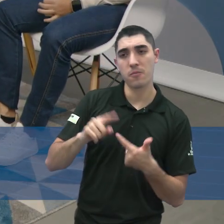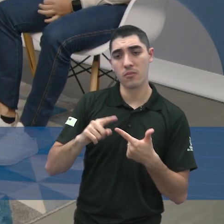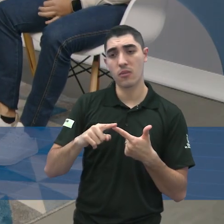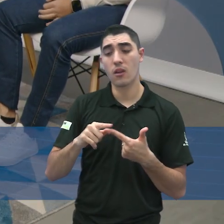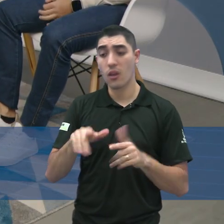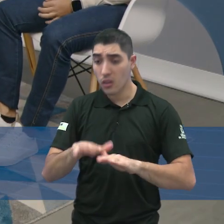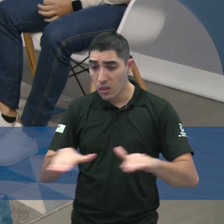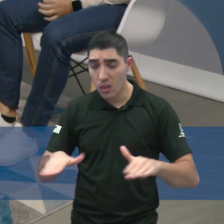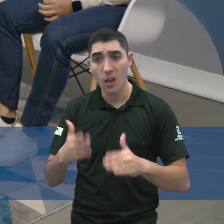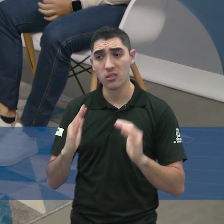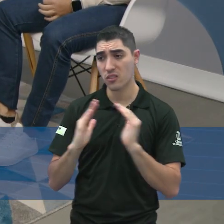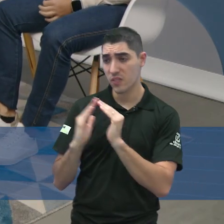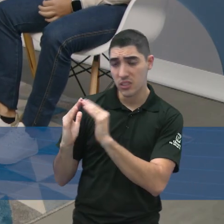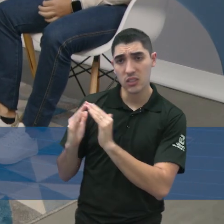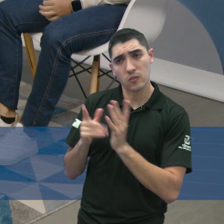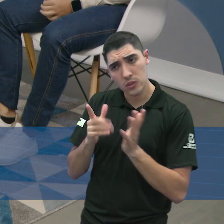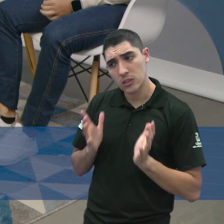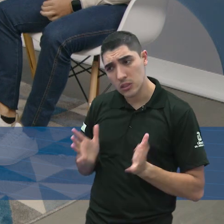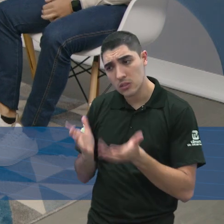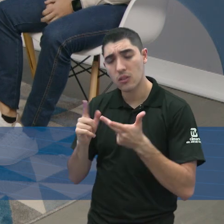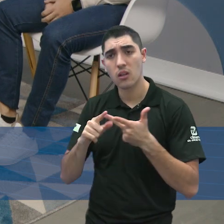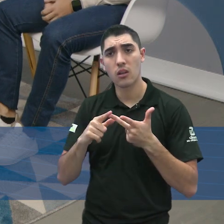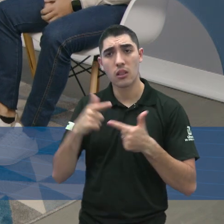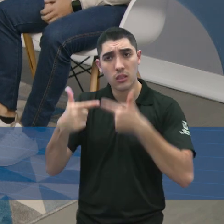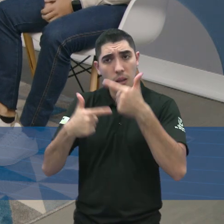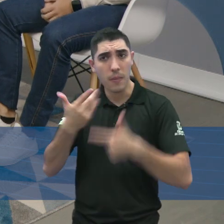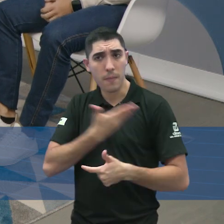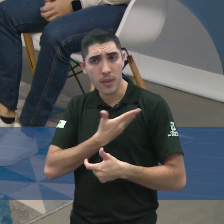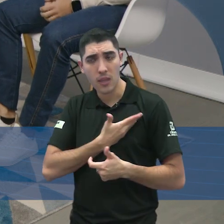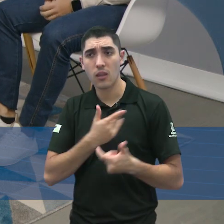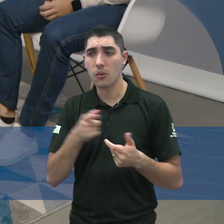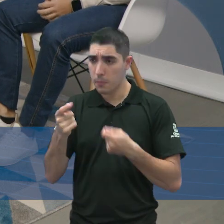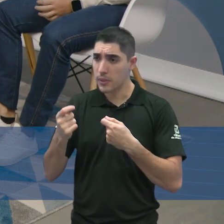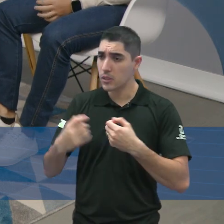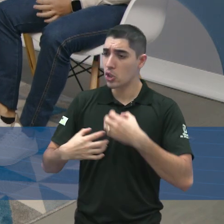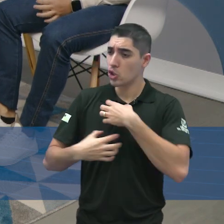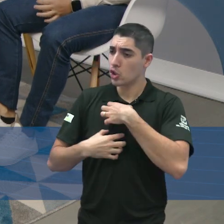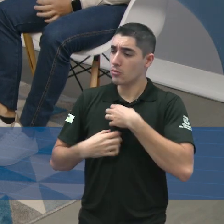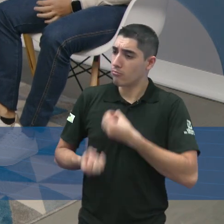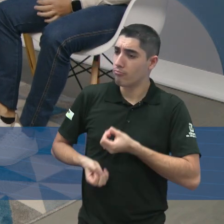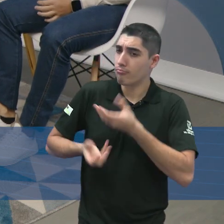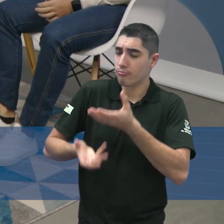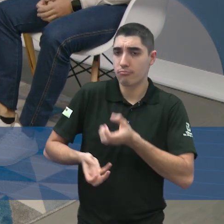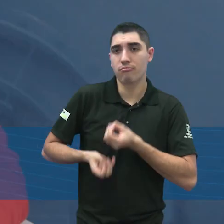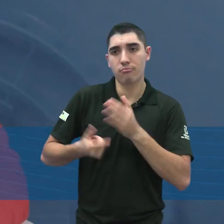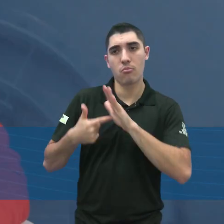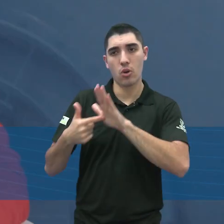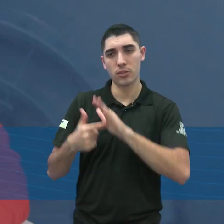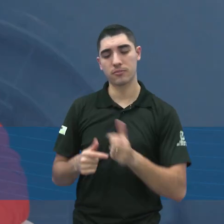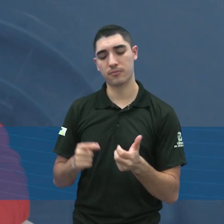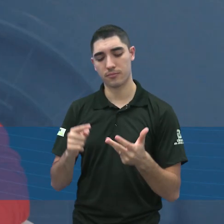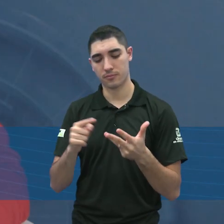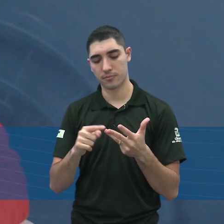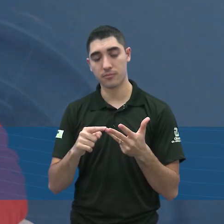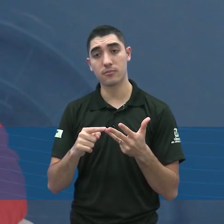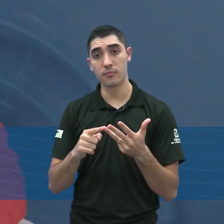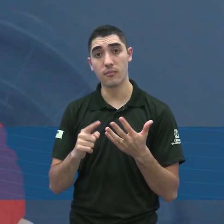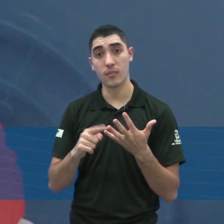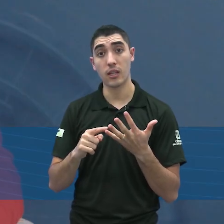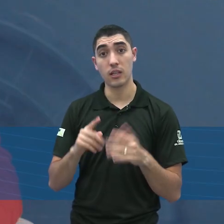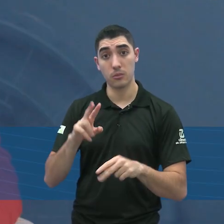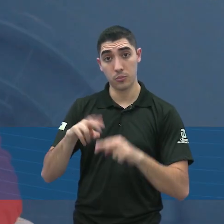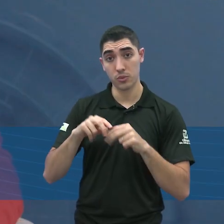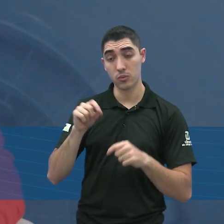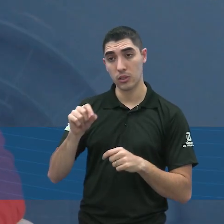seja criança, seja um vizinho, seja um colega de trabalho, a se expressar né, da melhor forma possível. Então, naquela